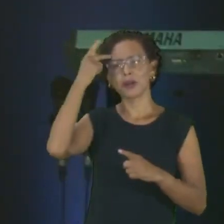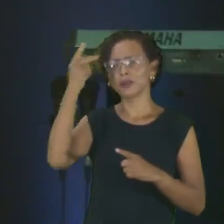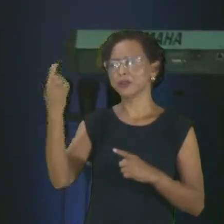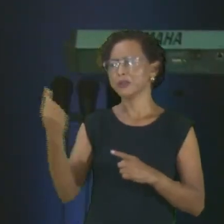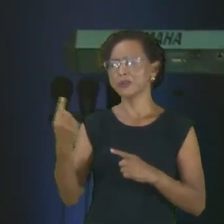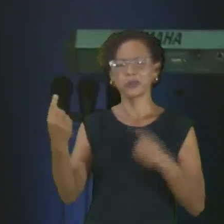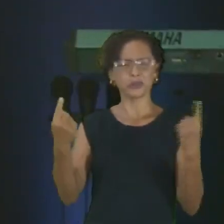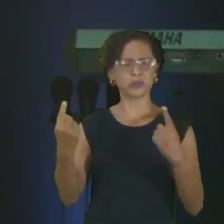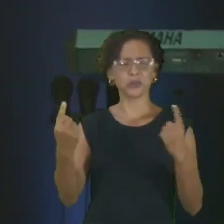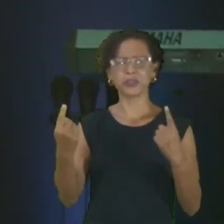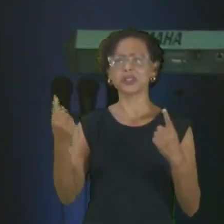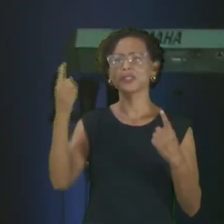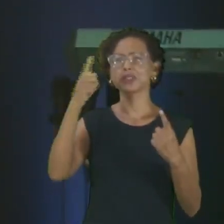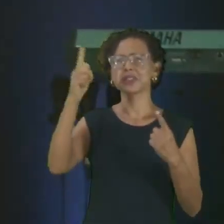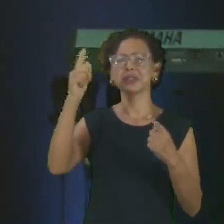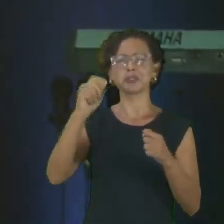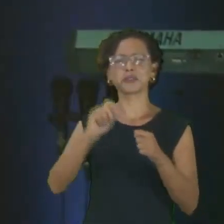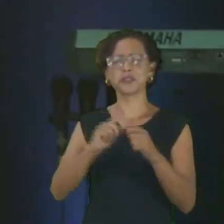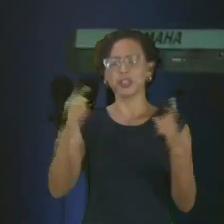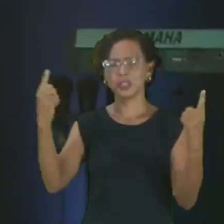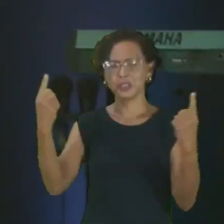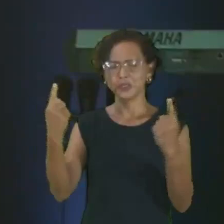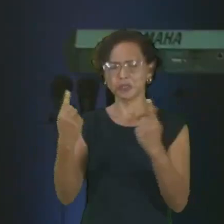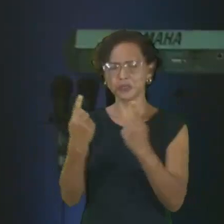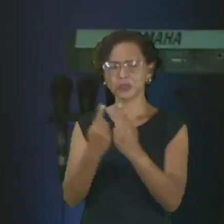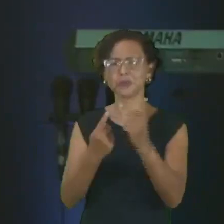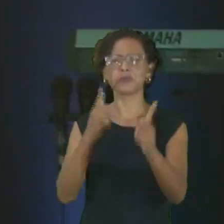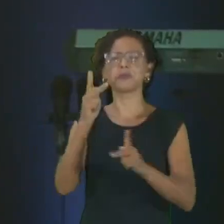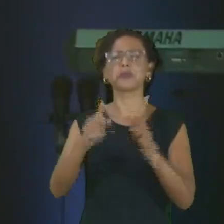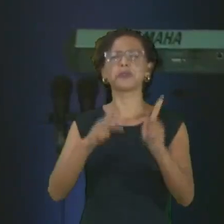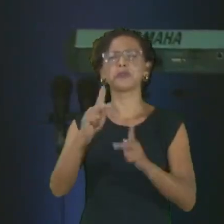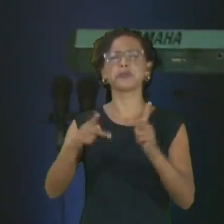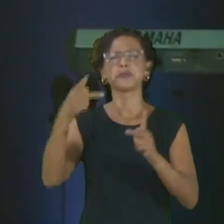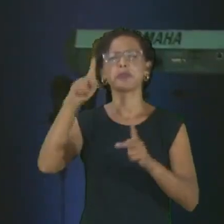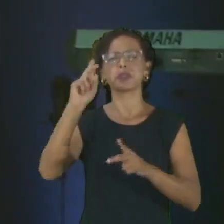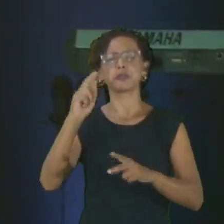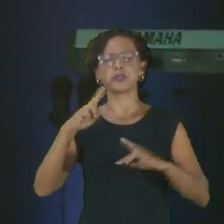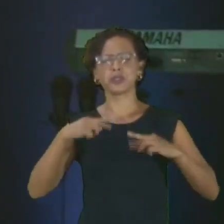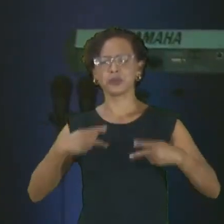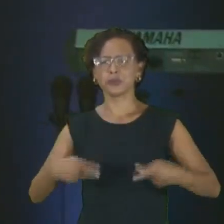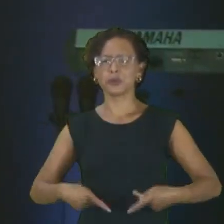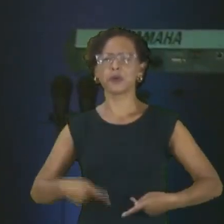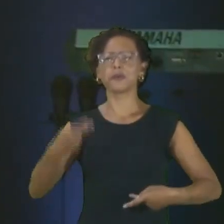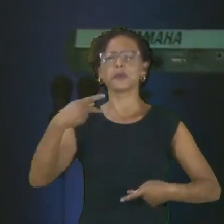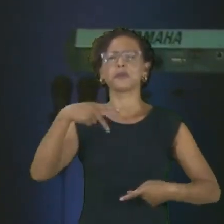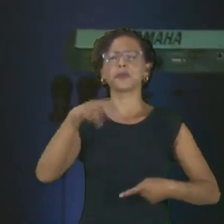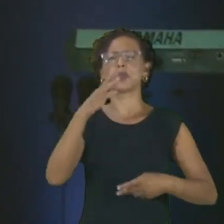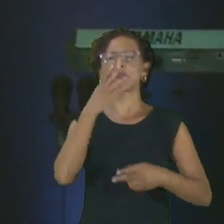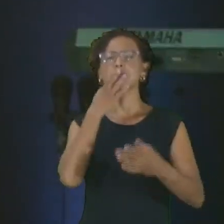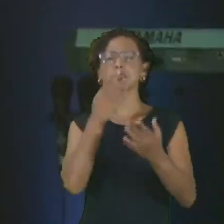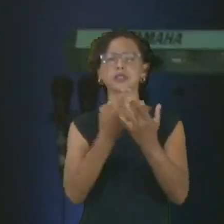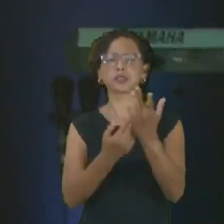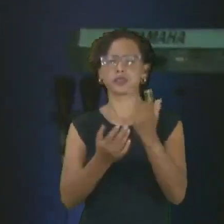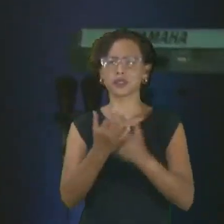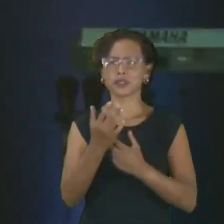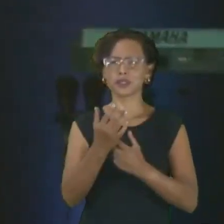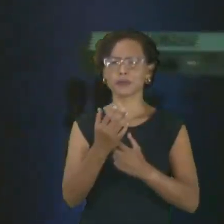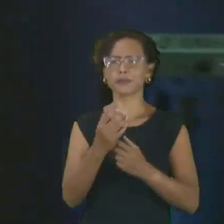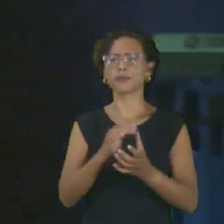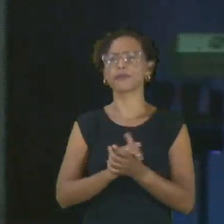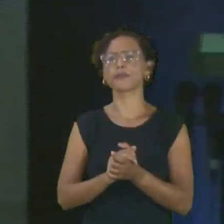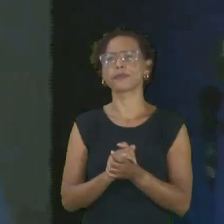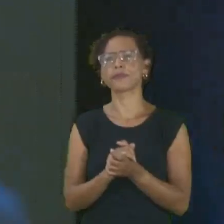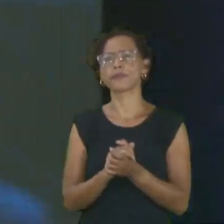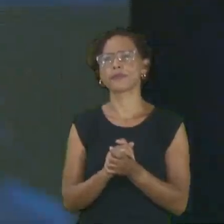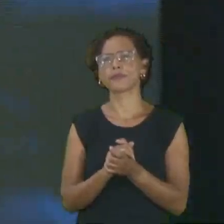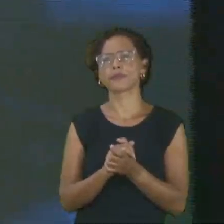um povo, pelo seu corpo e pelo seu sangue. E aí eu começo a terminar esta noite.